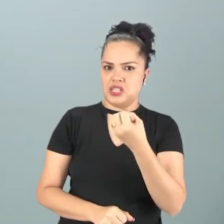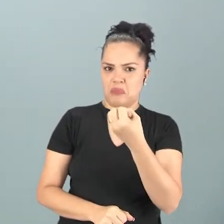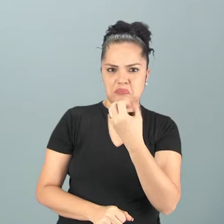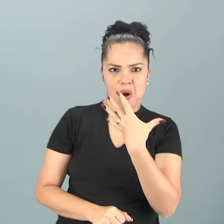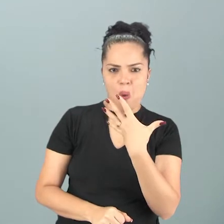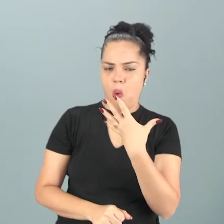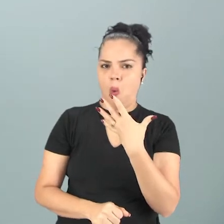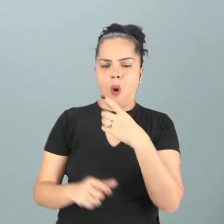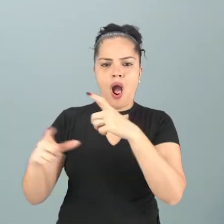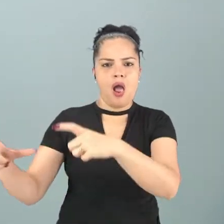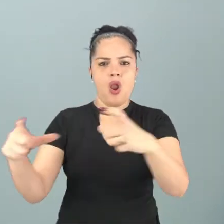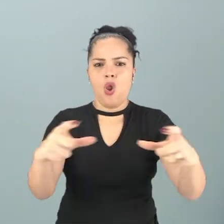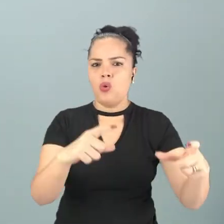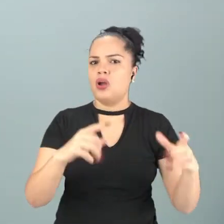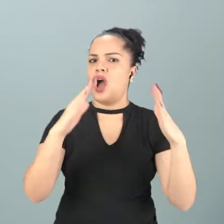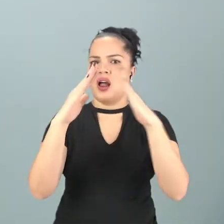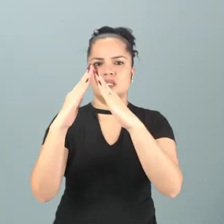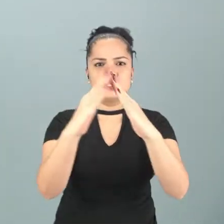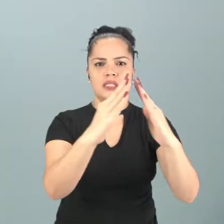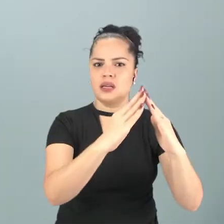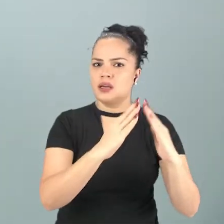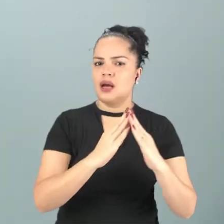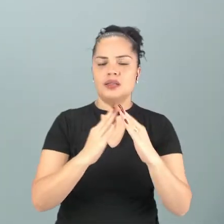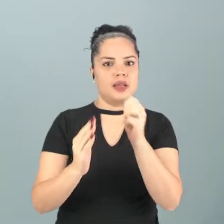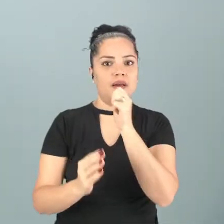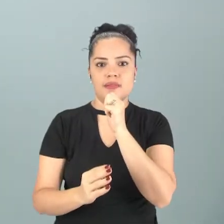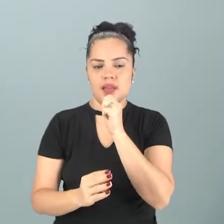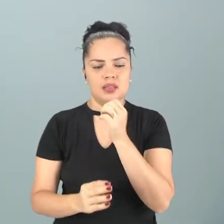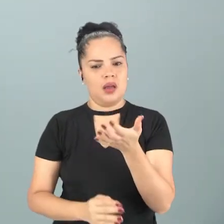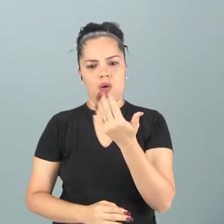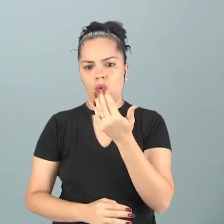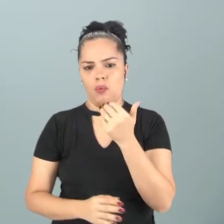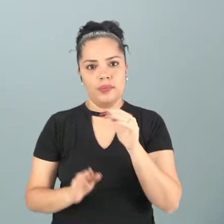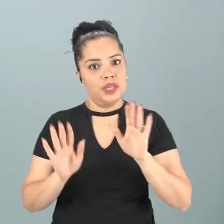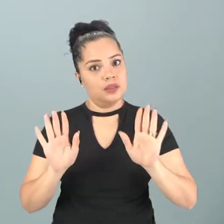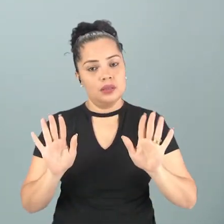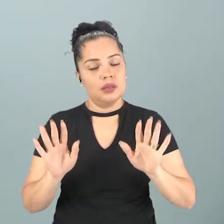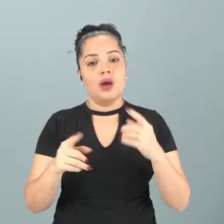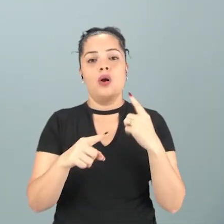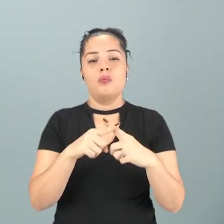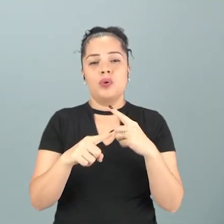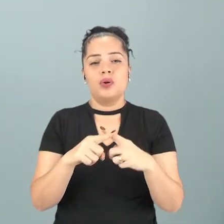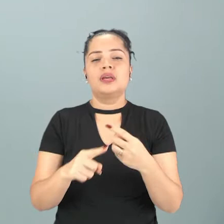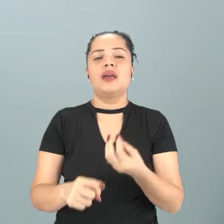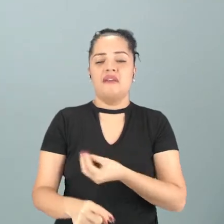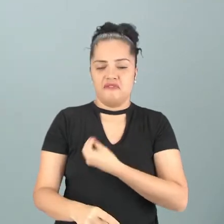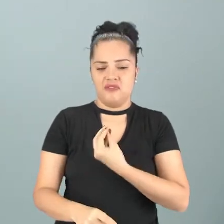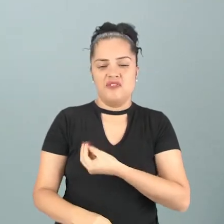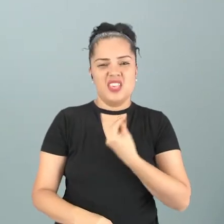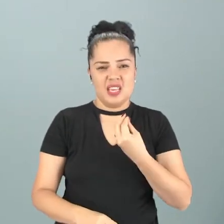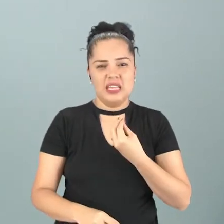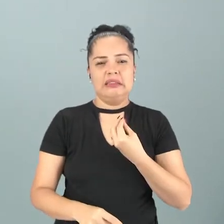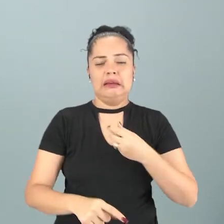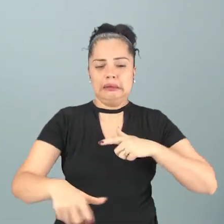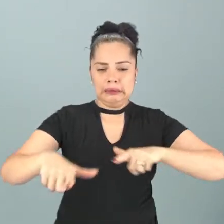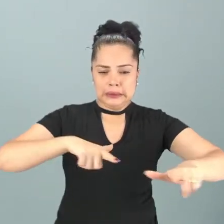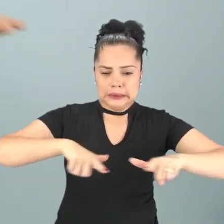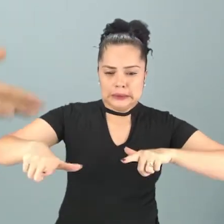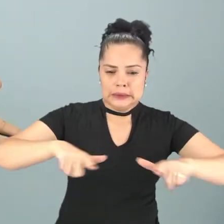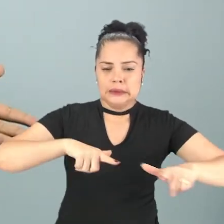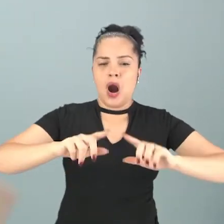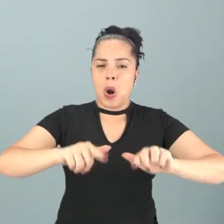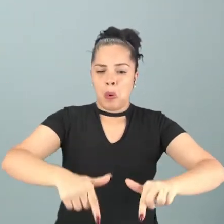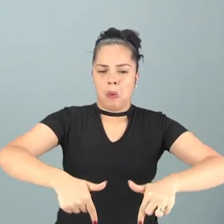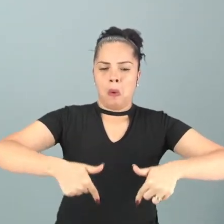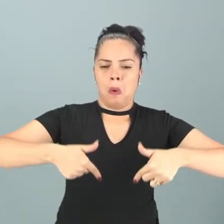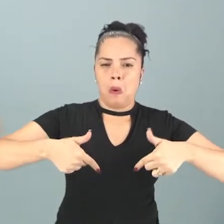ir, não tinham onde morar, não tinham onde viver, não tinham o que comer, porque pensem, eles viviam escravizados lá nas senzalas, e aí a